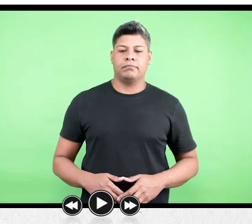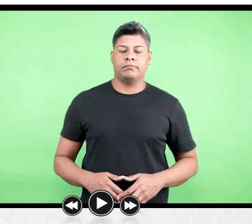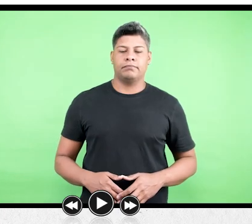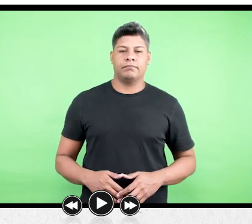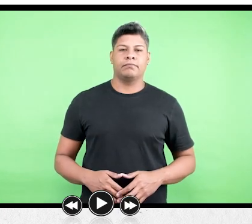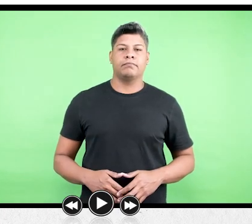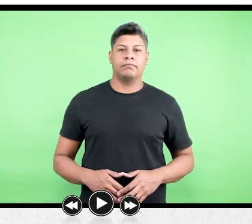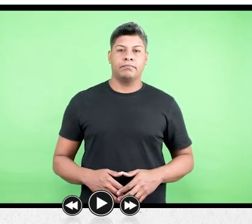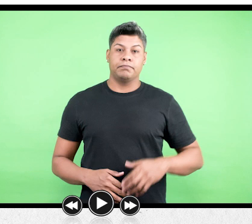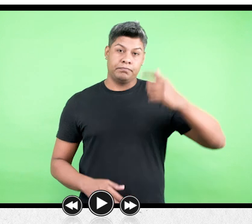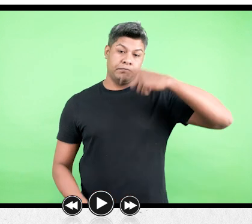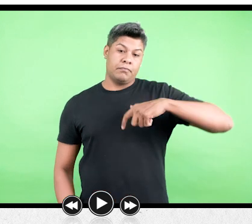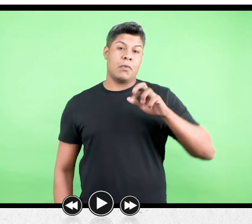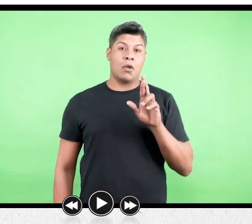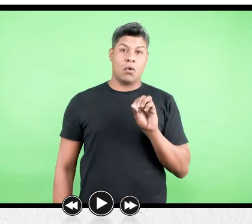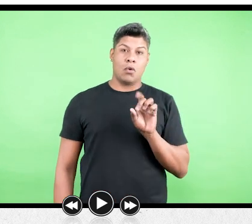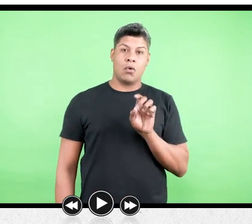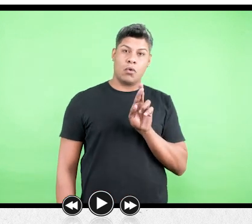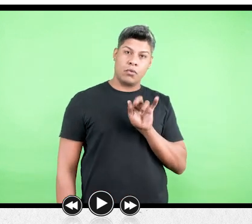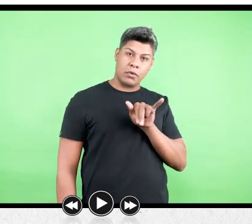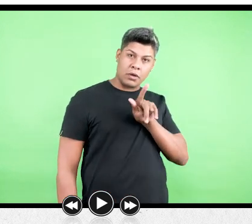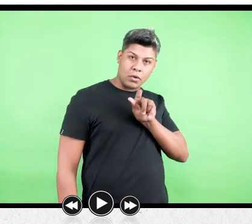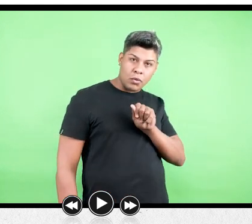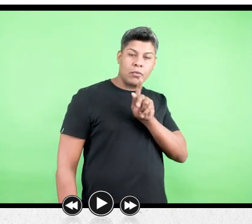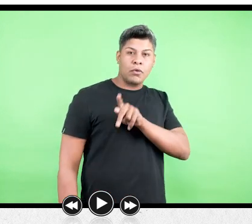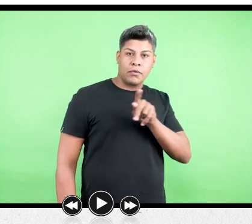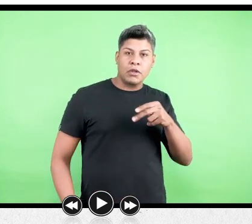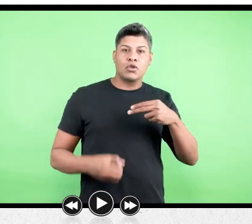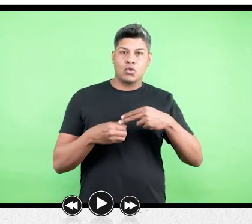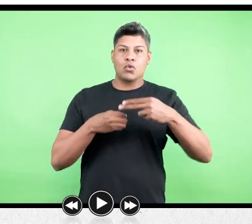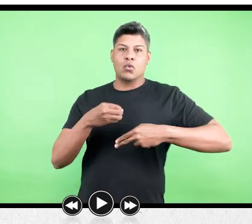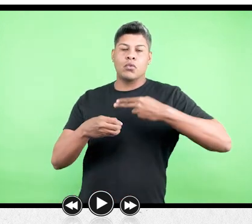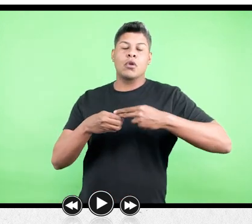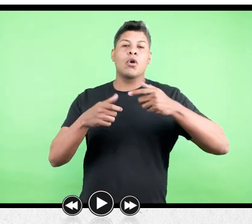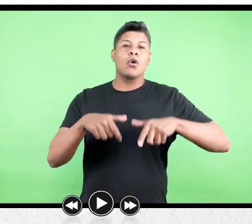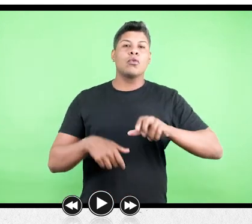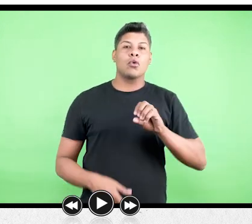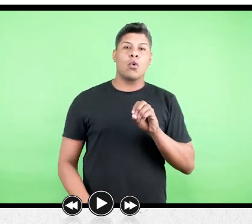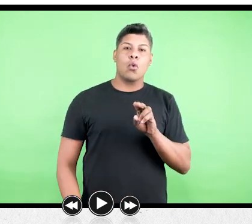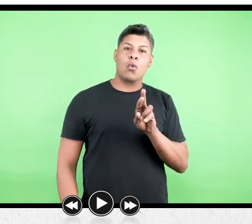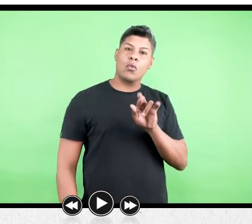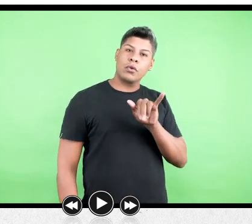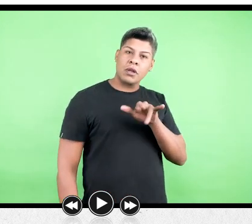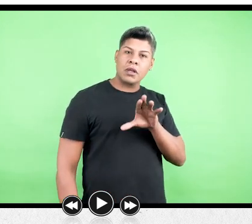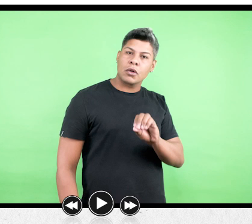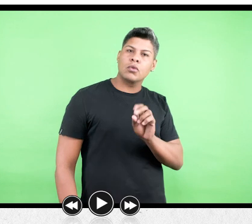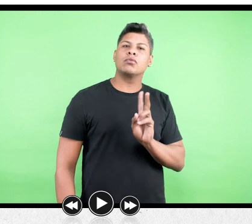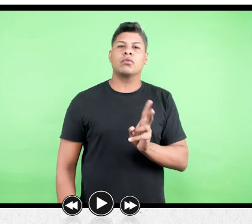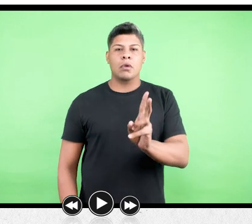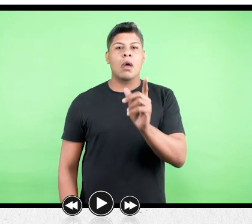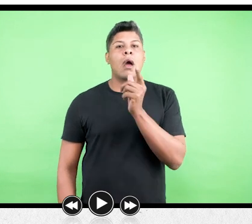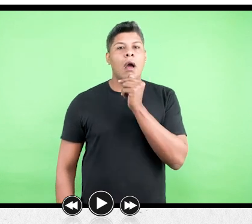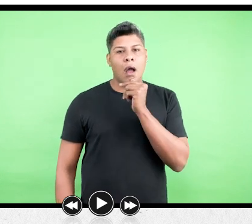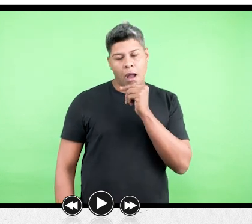Olá, sou Rodrigo Manzioni, professor na Unesp, no campus de Ourinhos, e vamos dar sequência ao tema